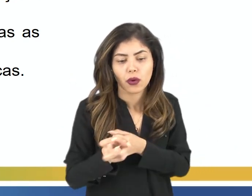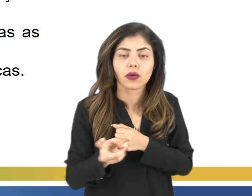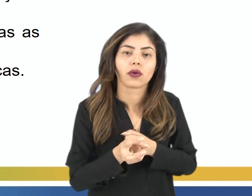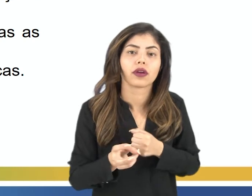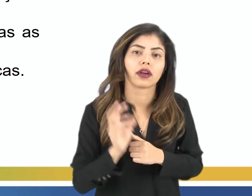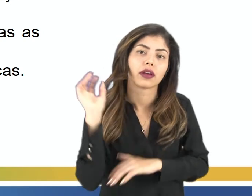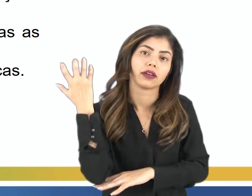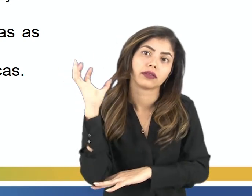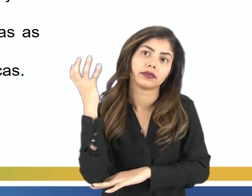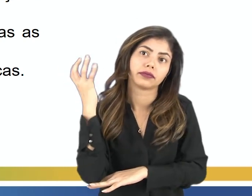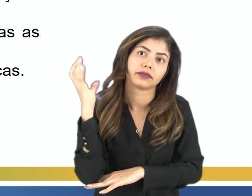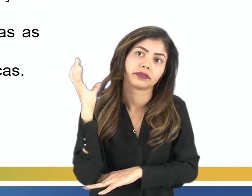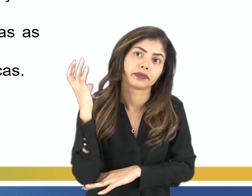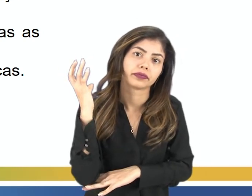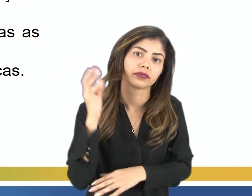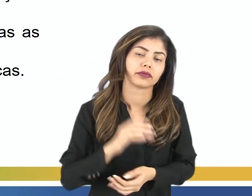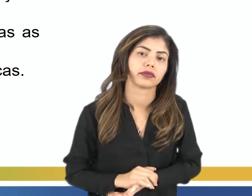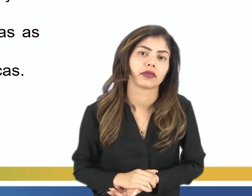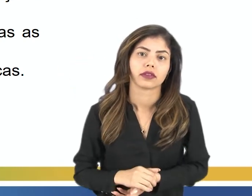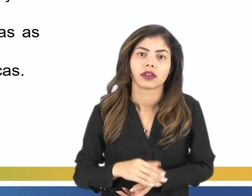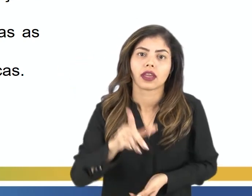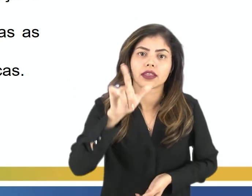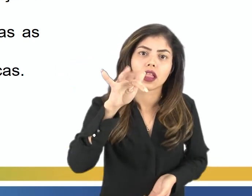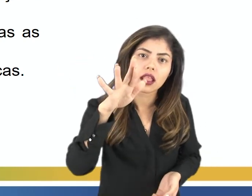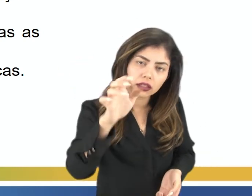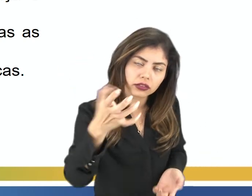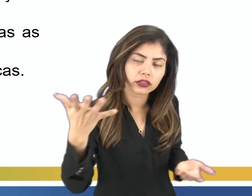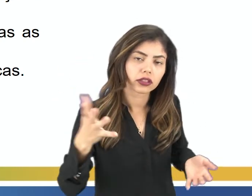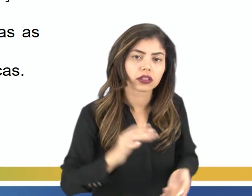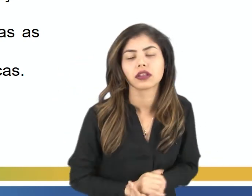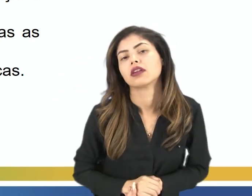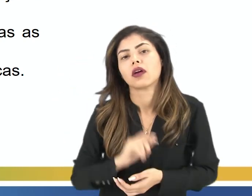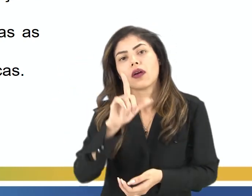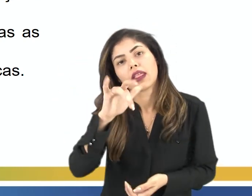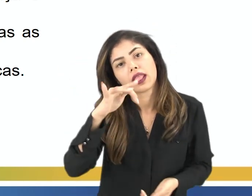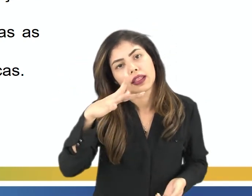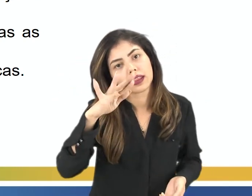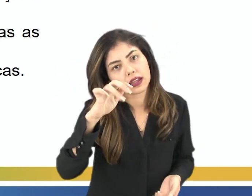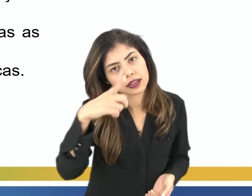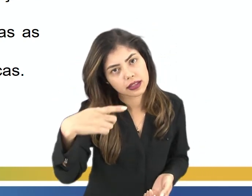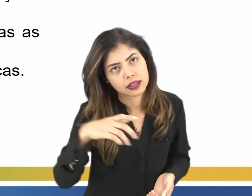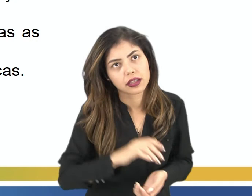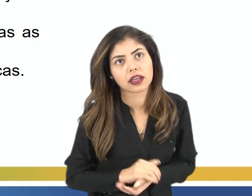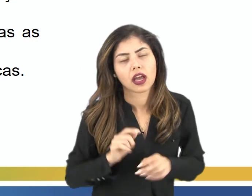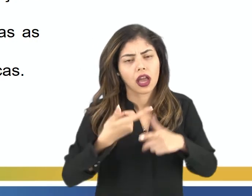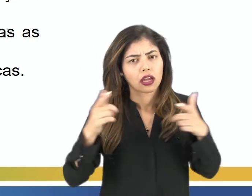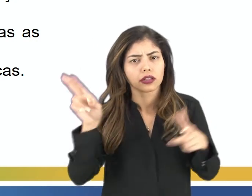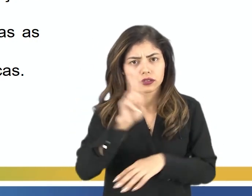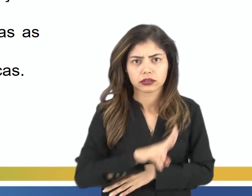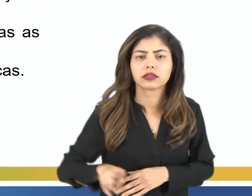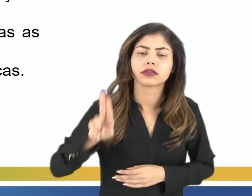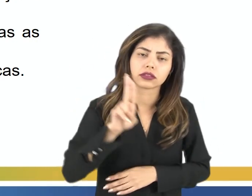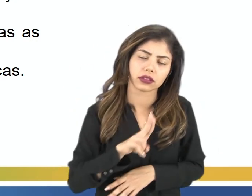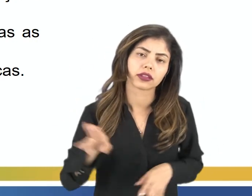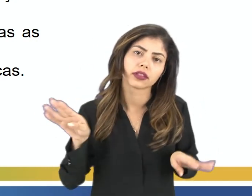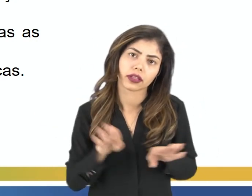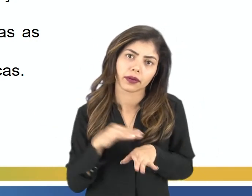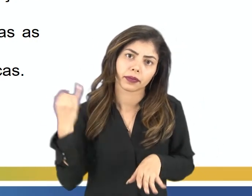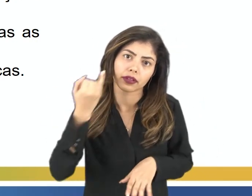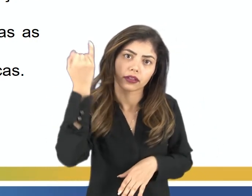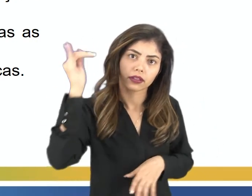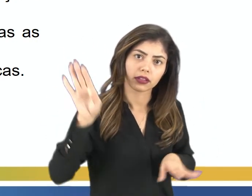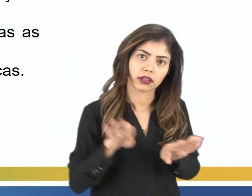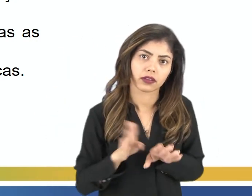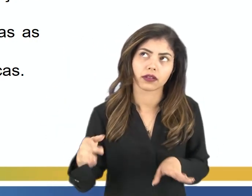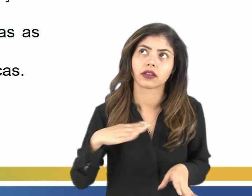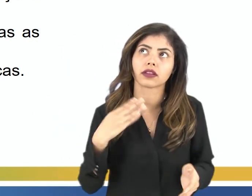dessa ave, a seringueira, esse leite, né, esse leite, o látex, né, que vai ser de grande utilidade, principalmente